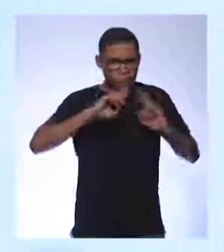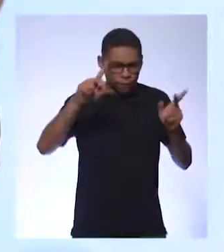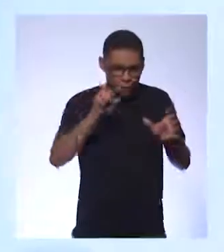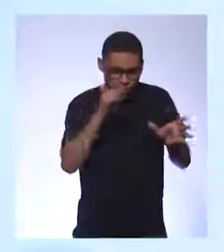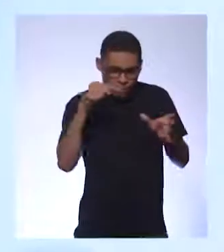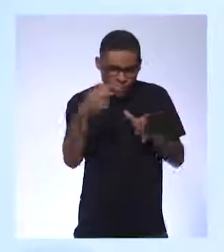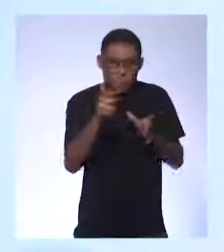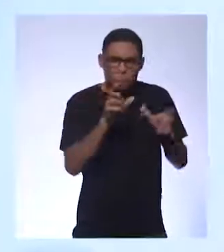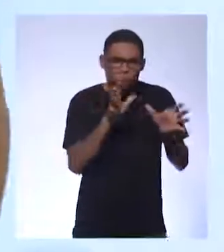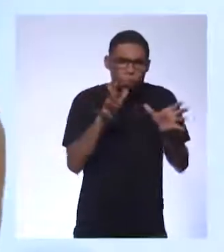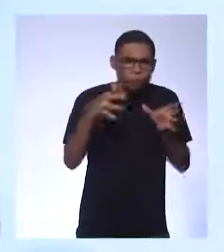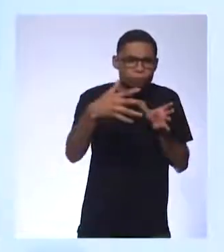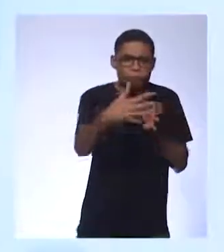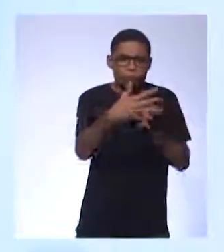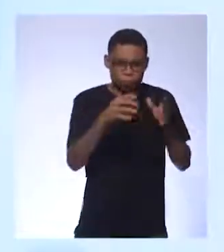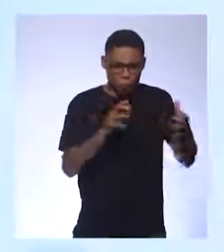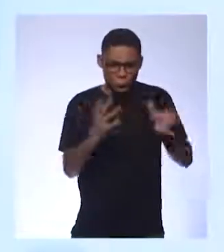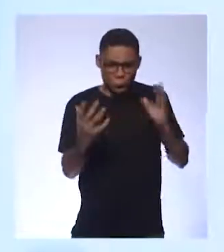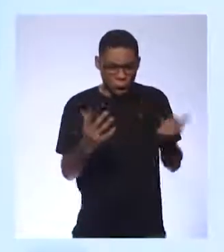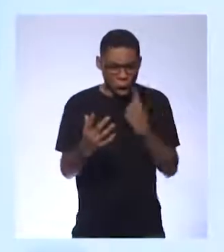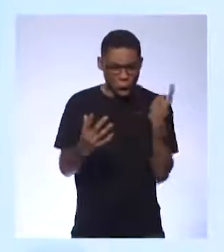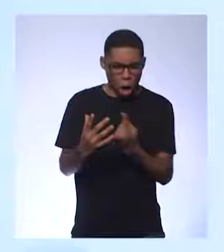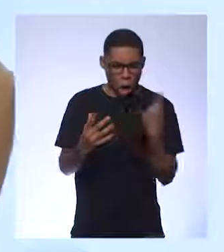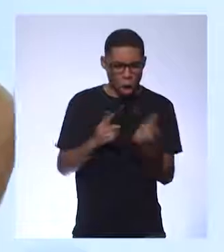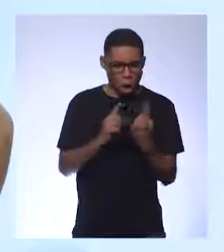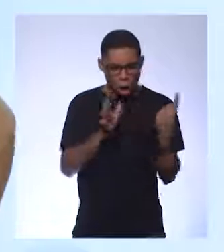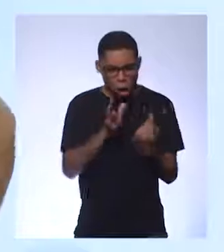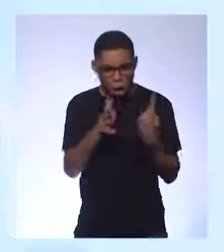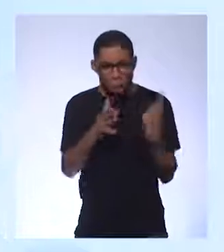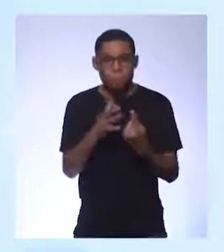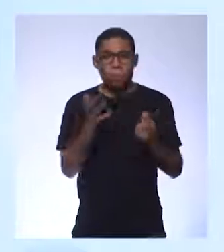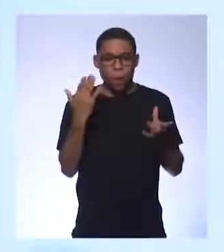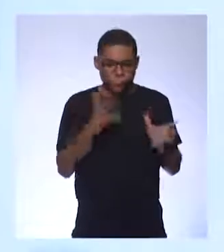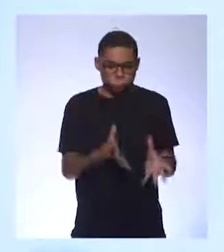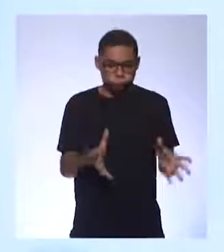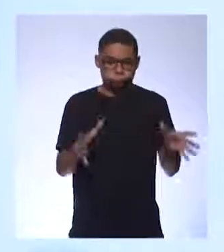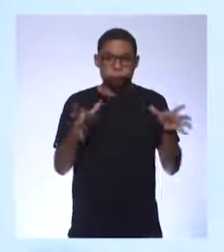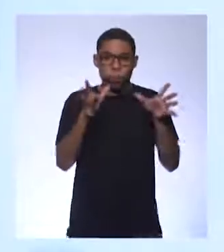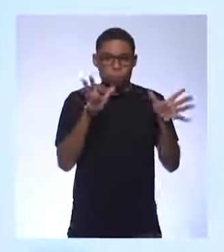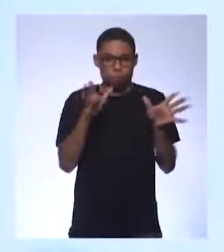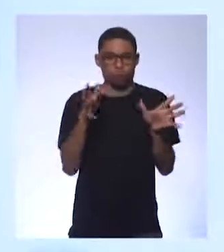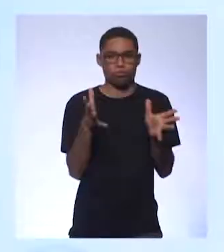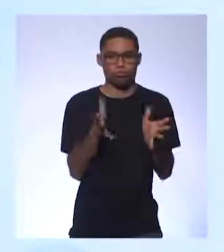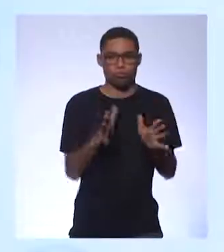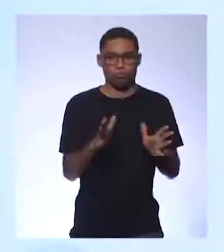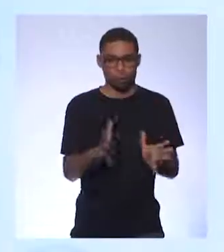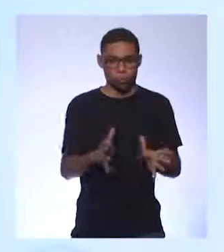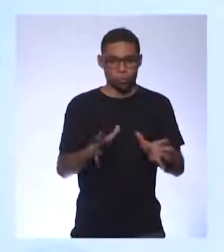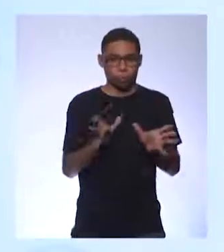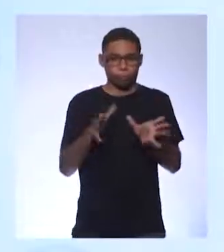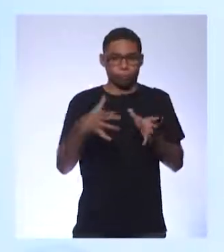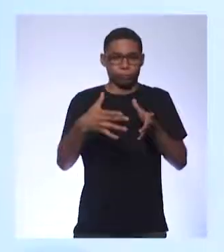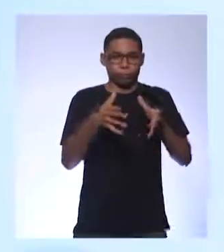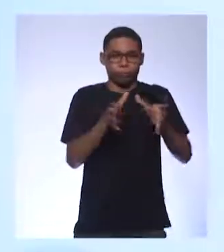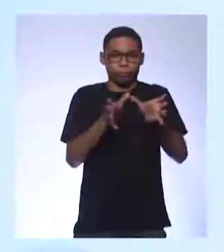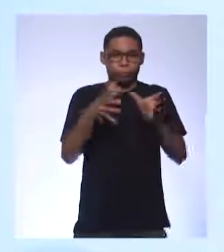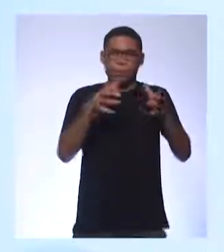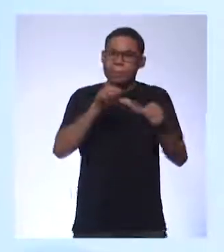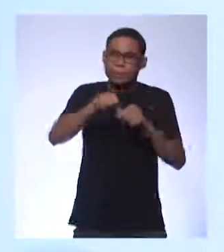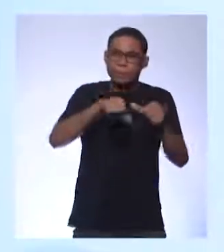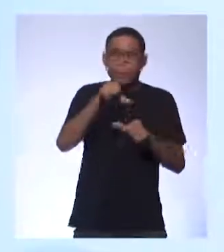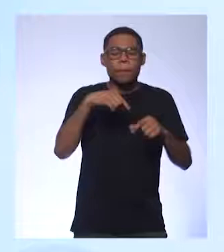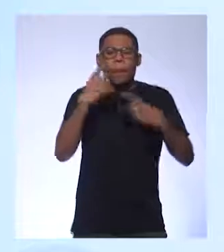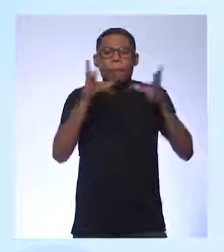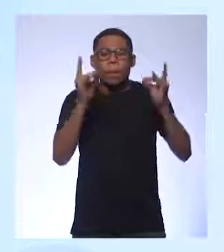Foi mudando a forma, o vaso começou oval, depois ele ficou quadrado, depois ele colocou uns detalhes, né? Então, o processo de criação, nesse